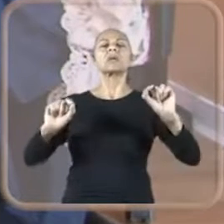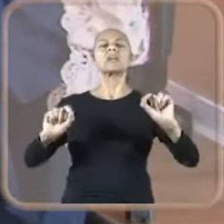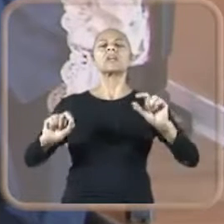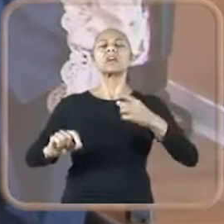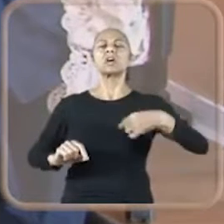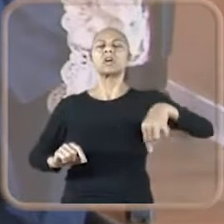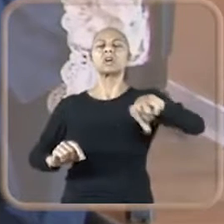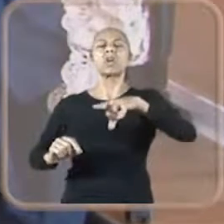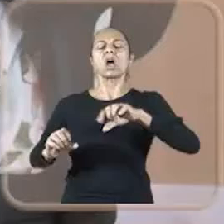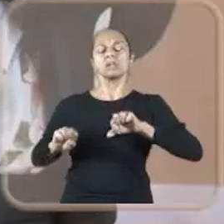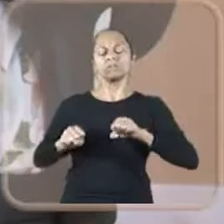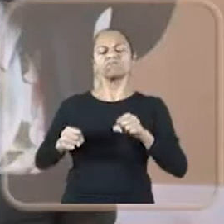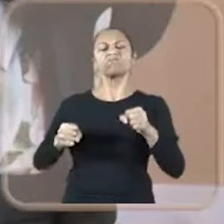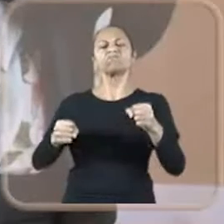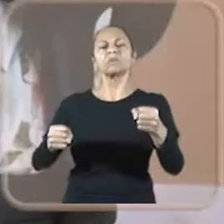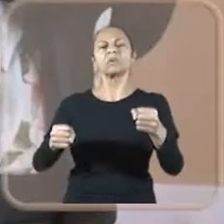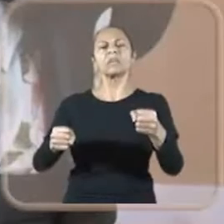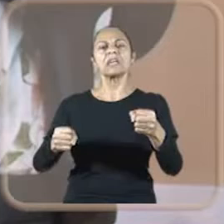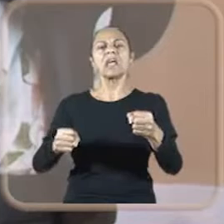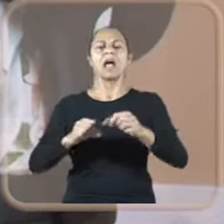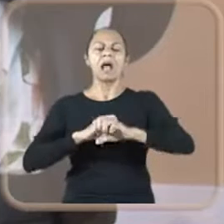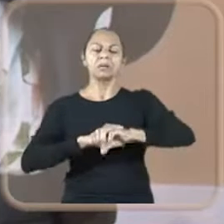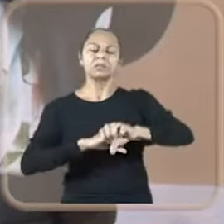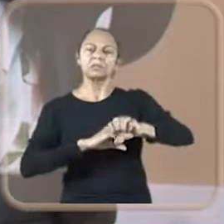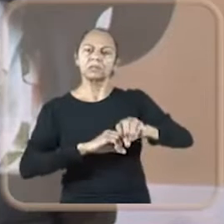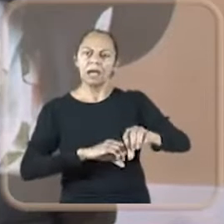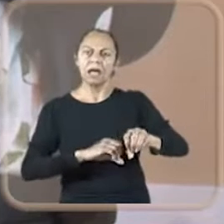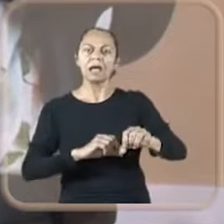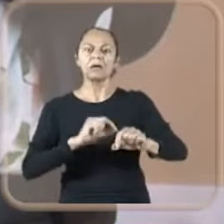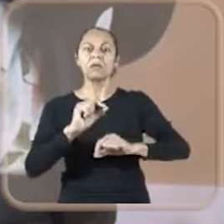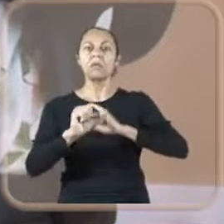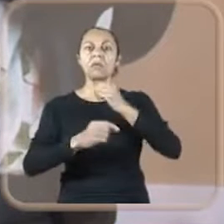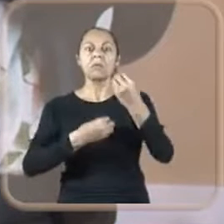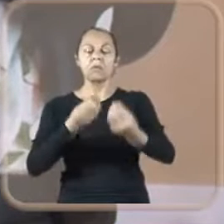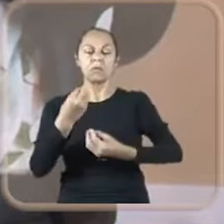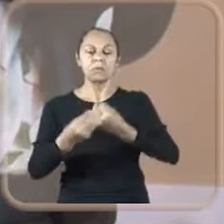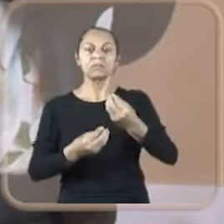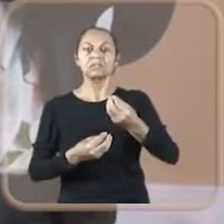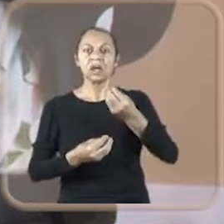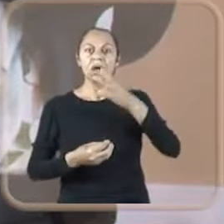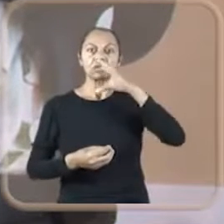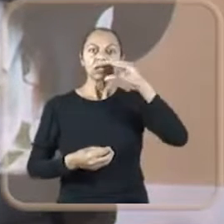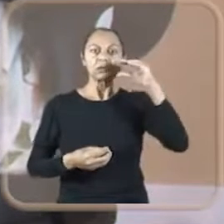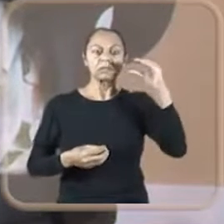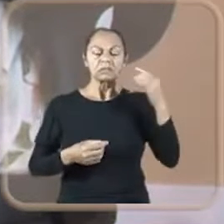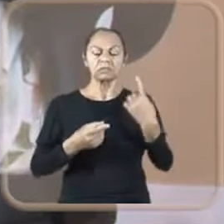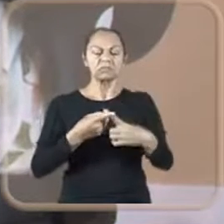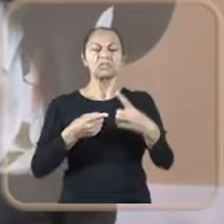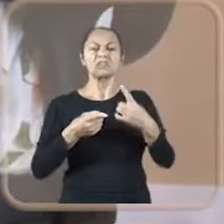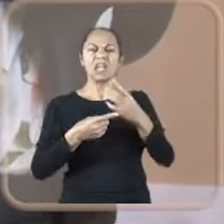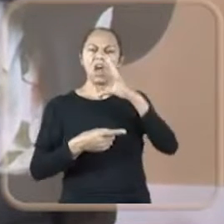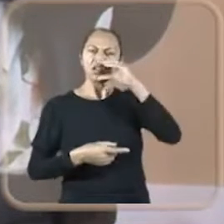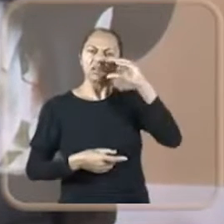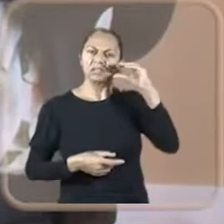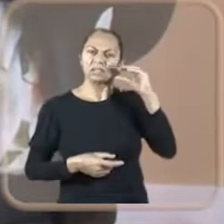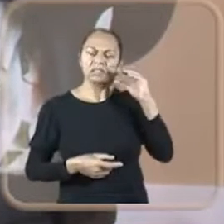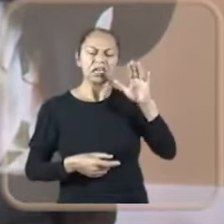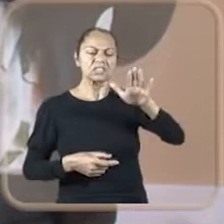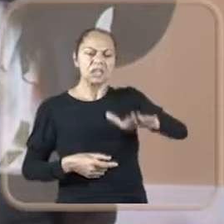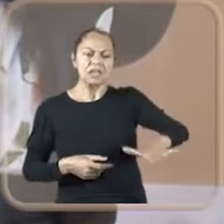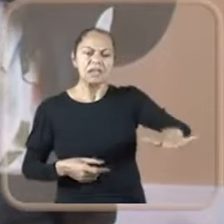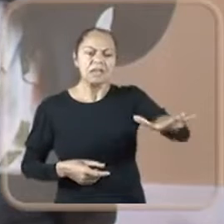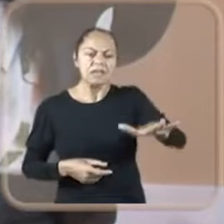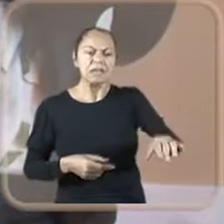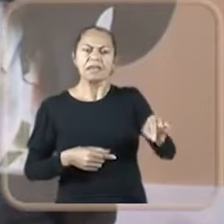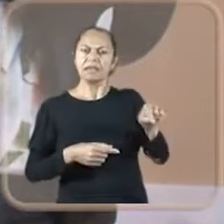os próprios adolescentes, e a mágica acontece com eles porque eles percebem que eles podem ser ouvidos com respeito. E eles